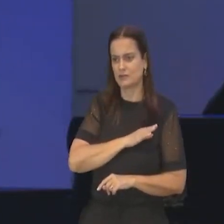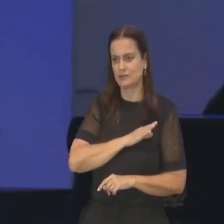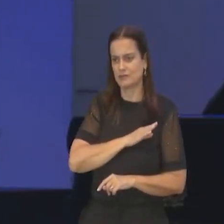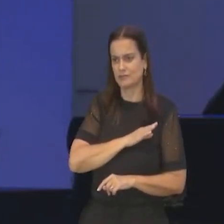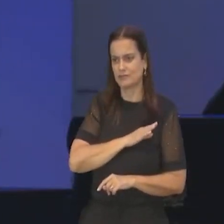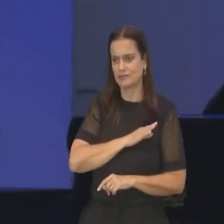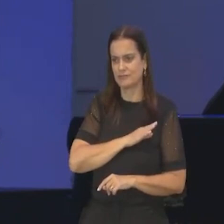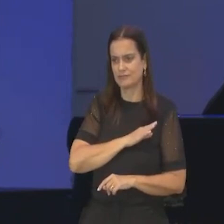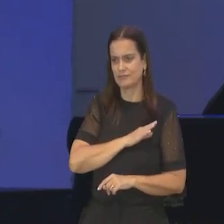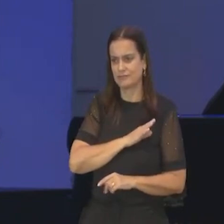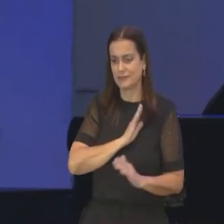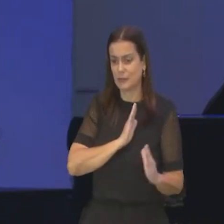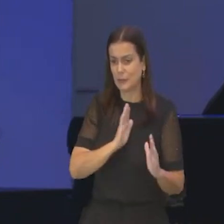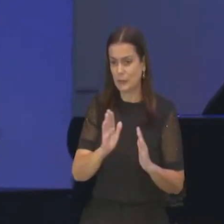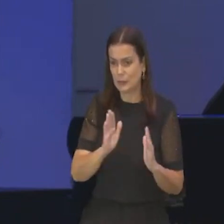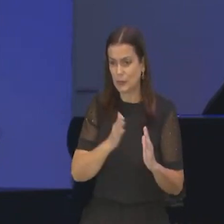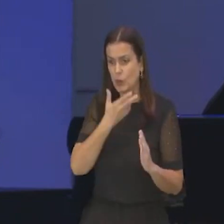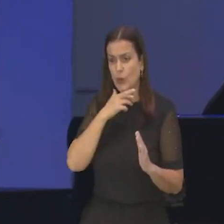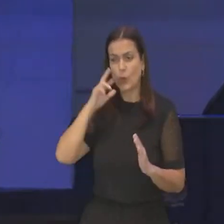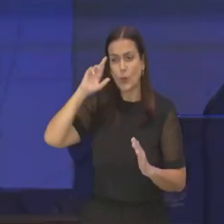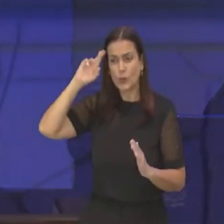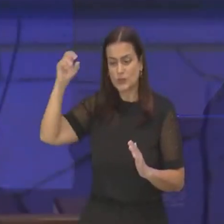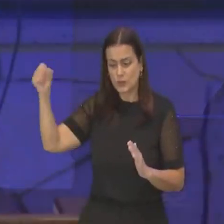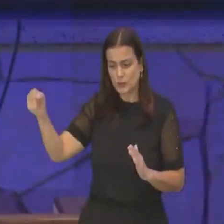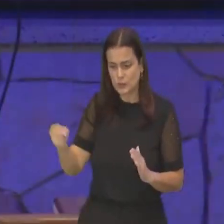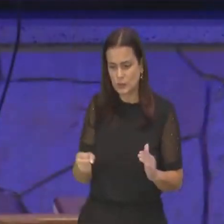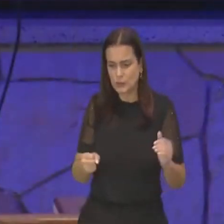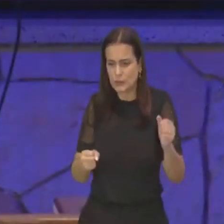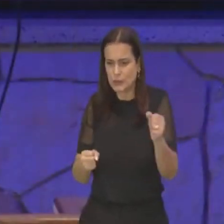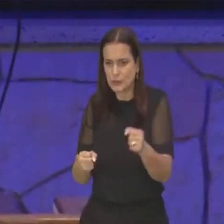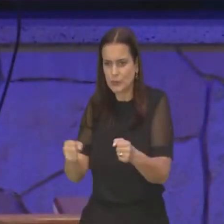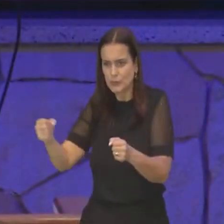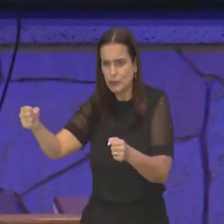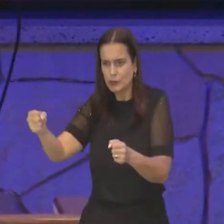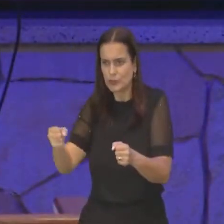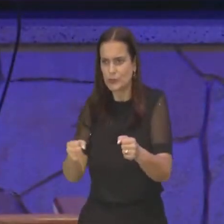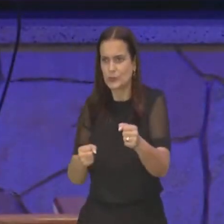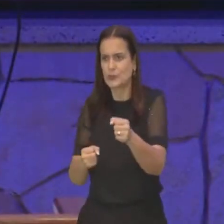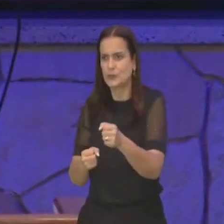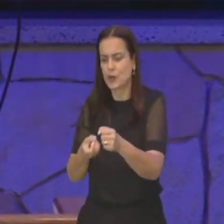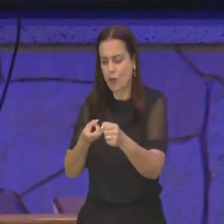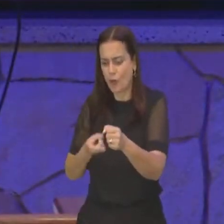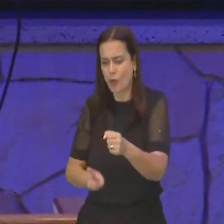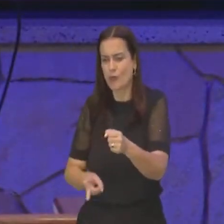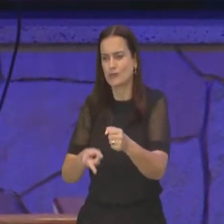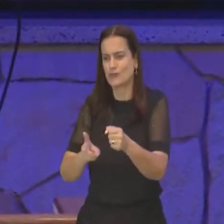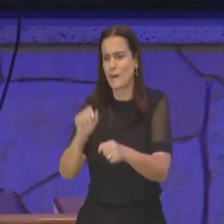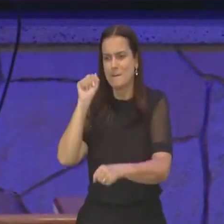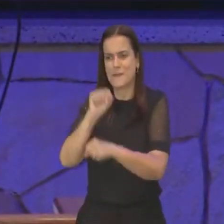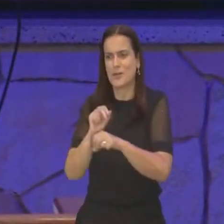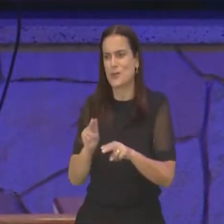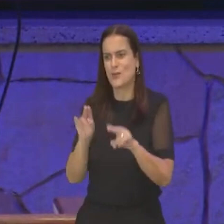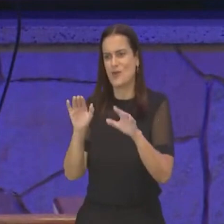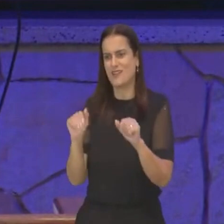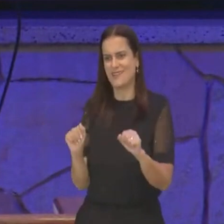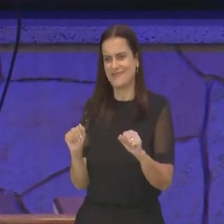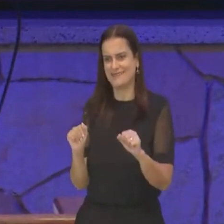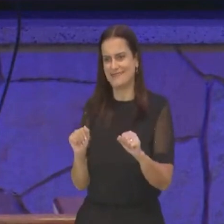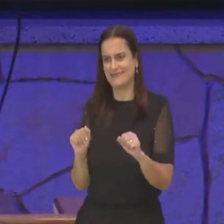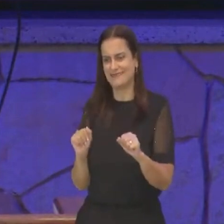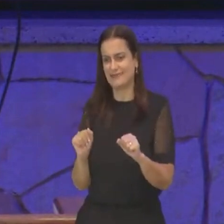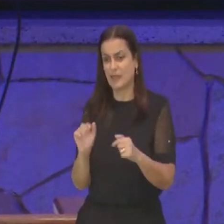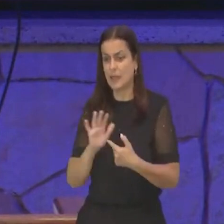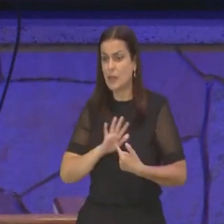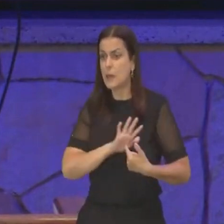Enquanto isso, acrescentava-lhes o Senhor. Uma ação contínua de Deus, mostrando justamente